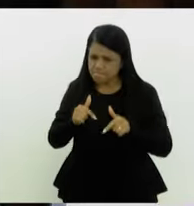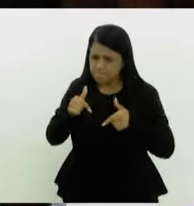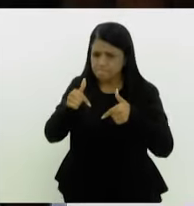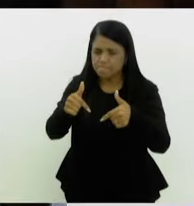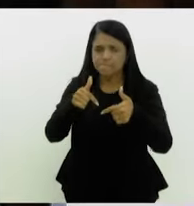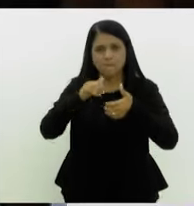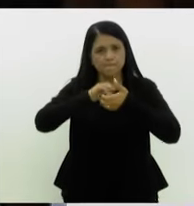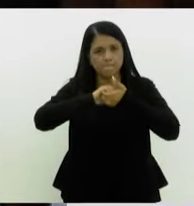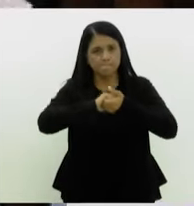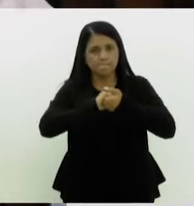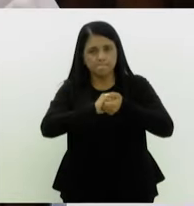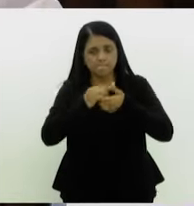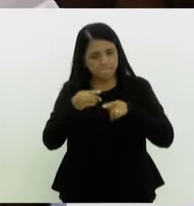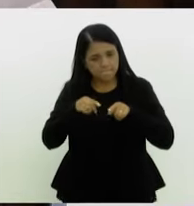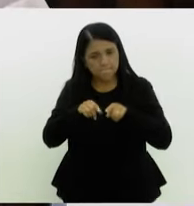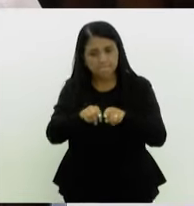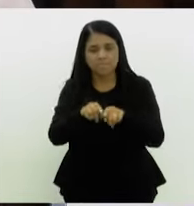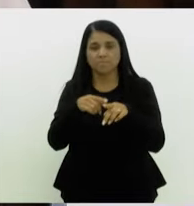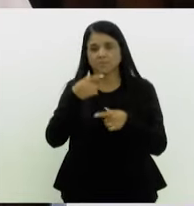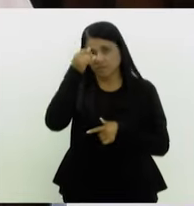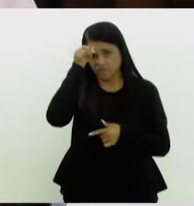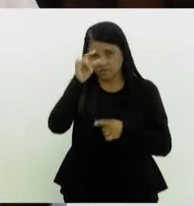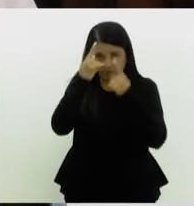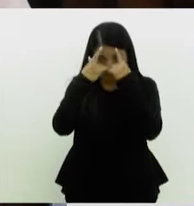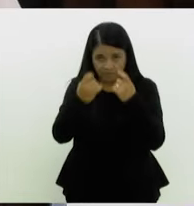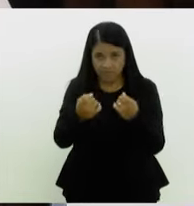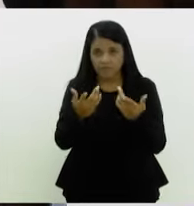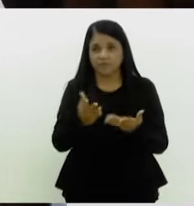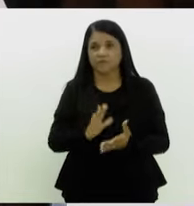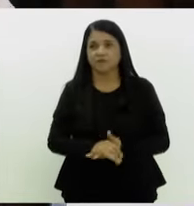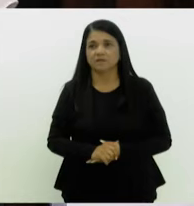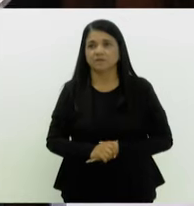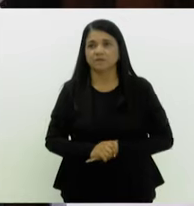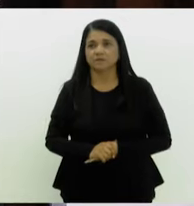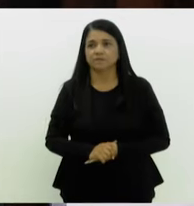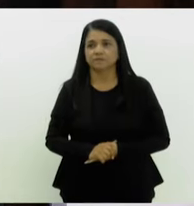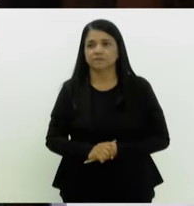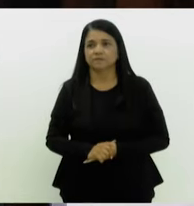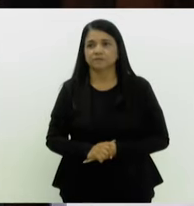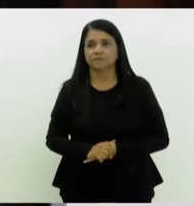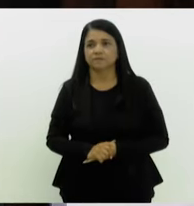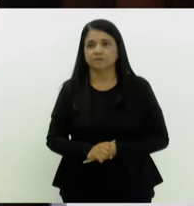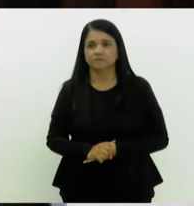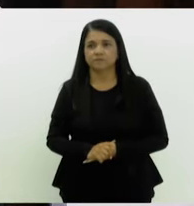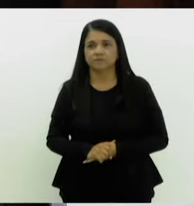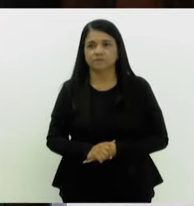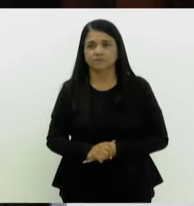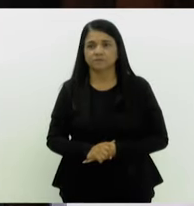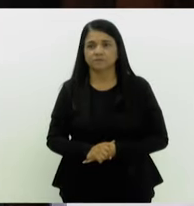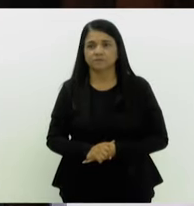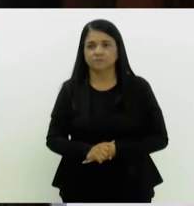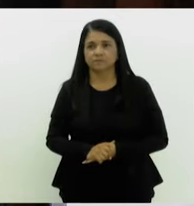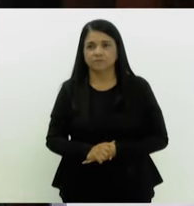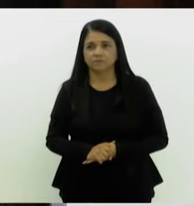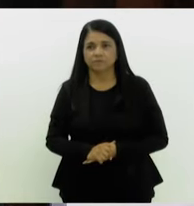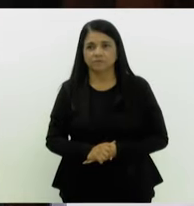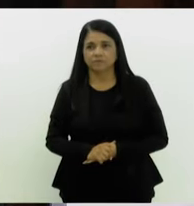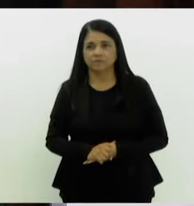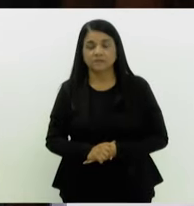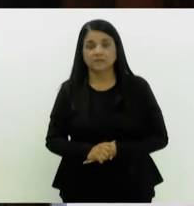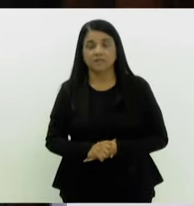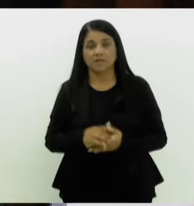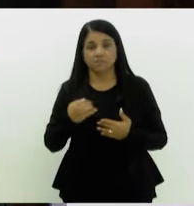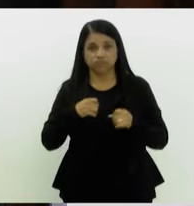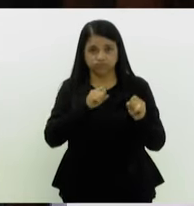dadas para poder a gente evitar essa violência toda já tá não ela entrou agora com o Ministro